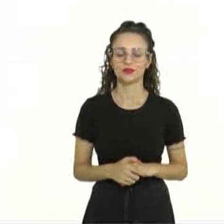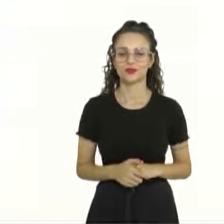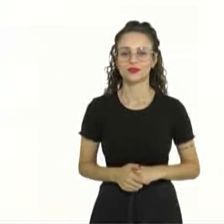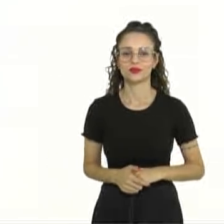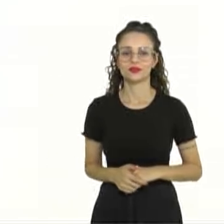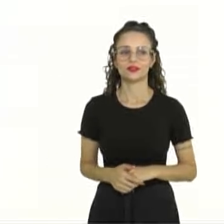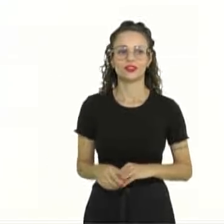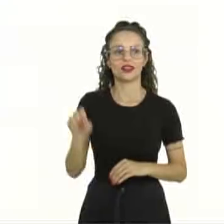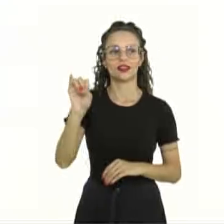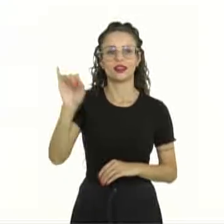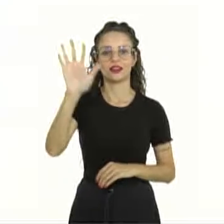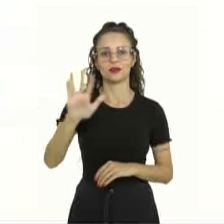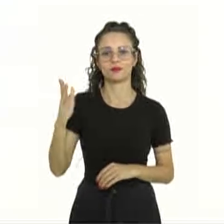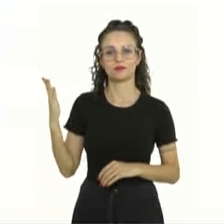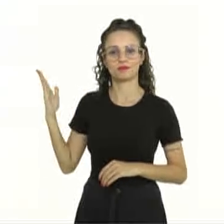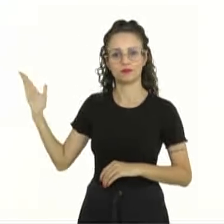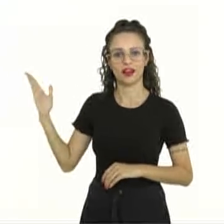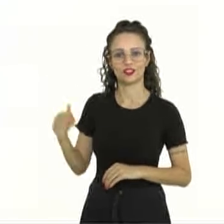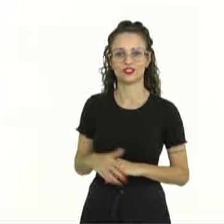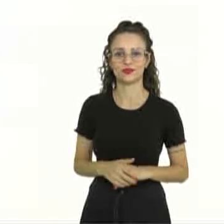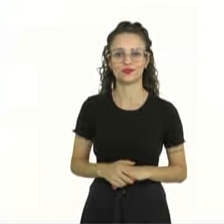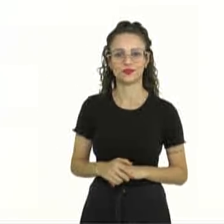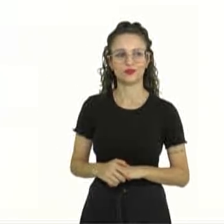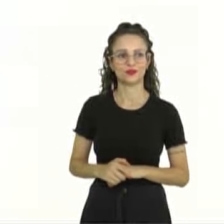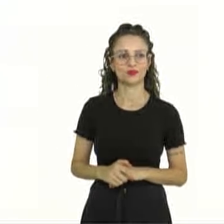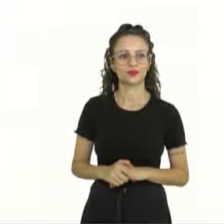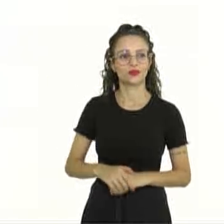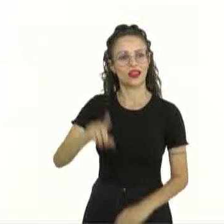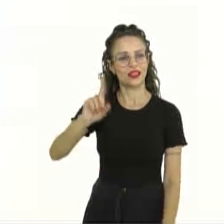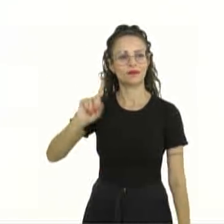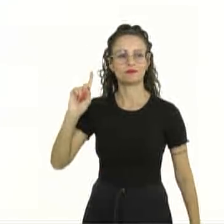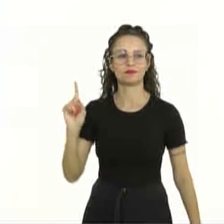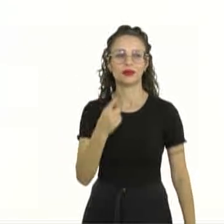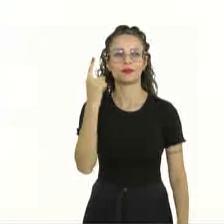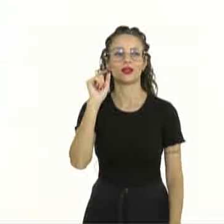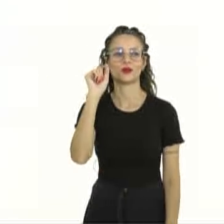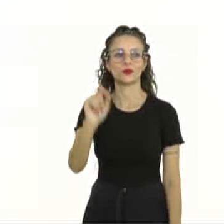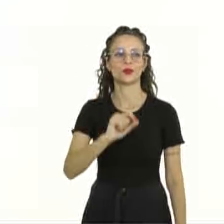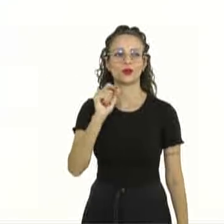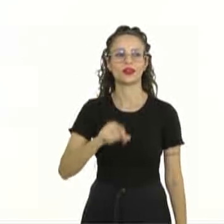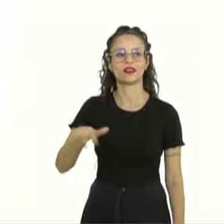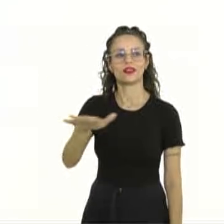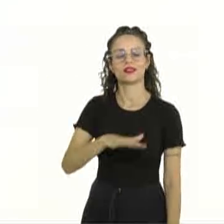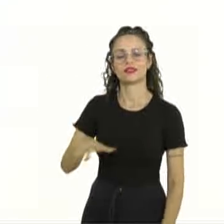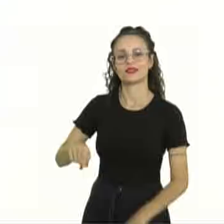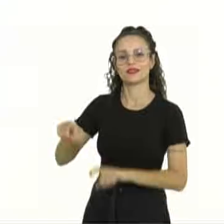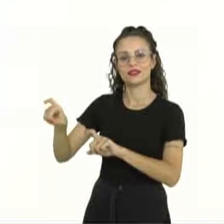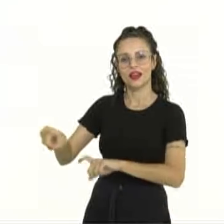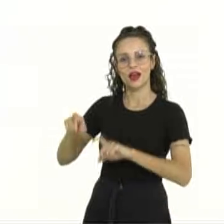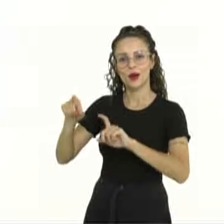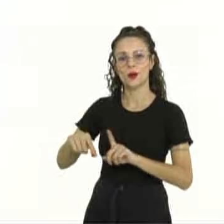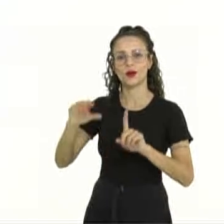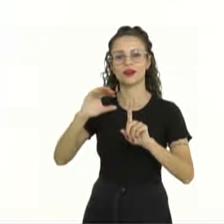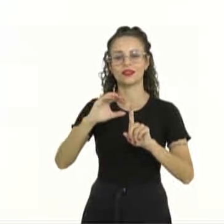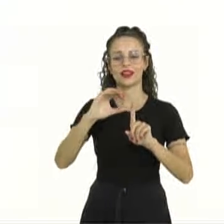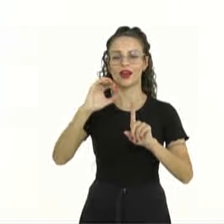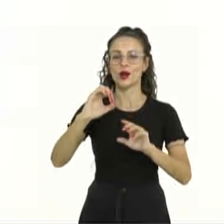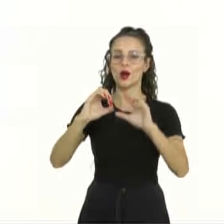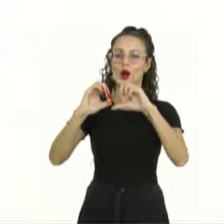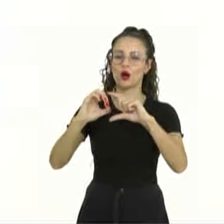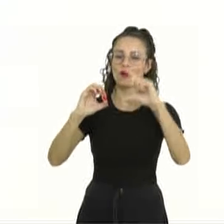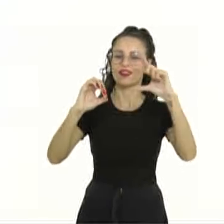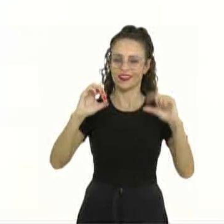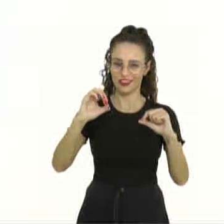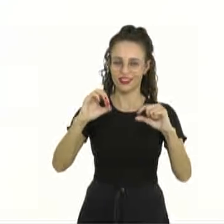tem uma imagem da agricultura Masai Watanabe. Ela é pioneira, uma das primeiras da horta orgânica em Brasília em 2009. Olha que